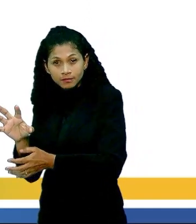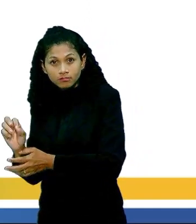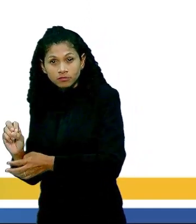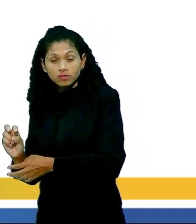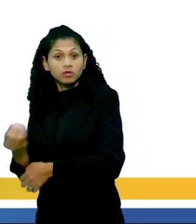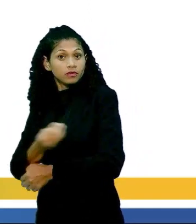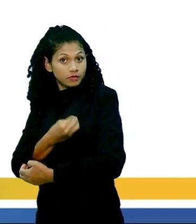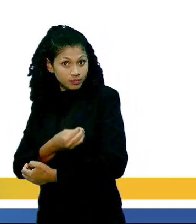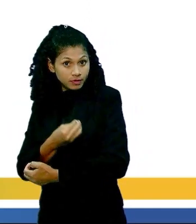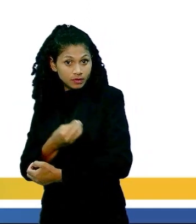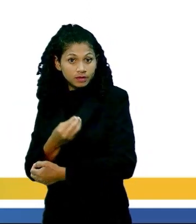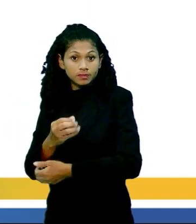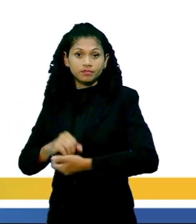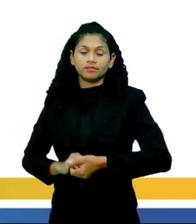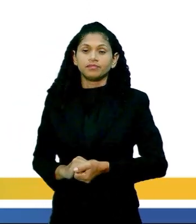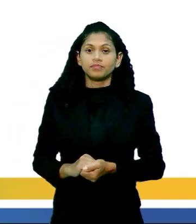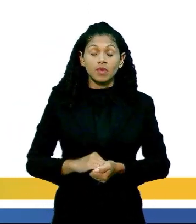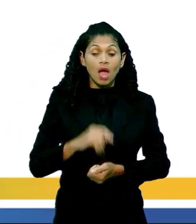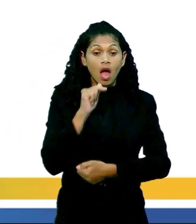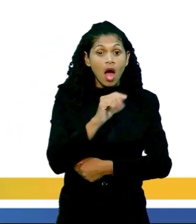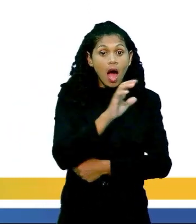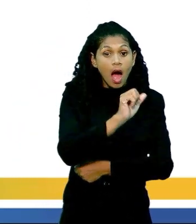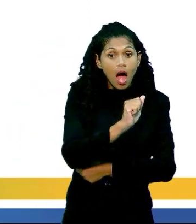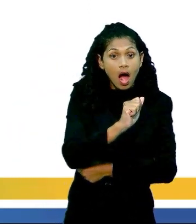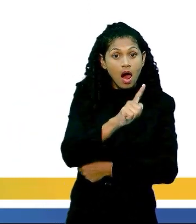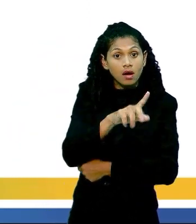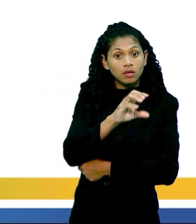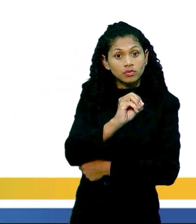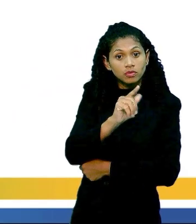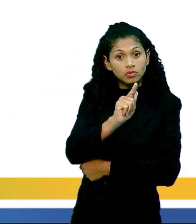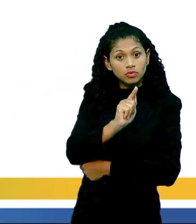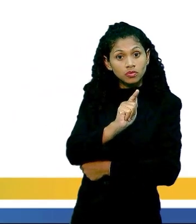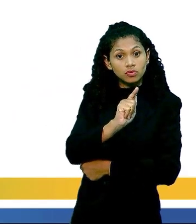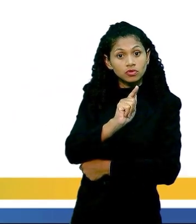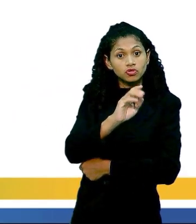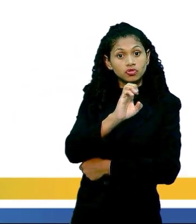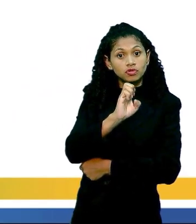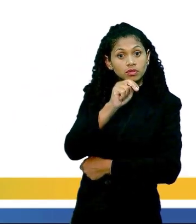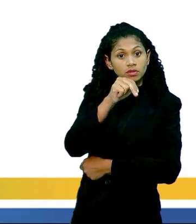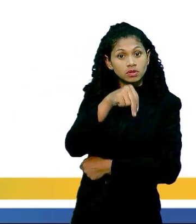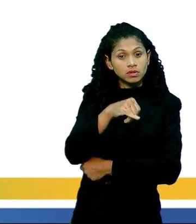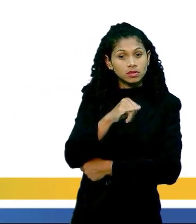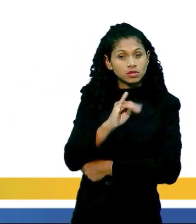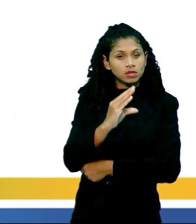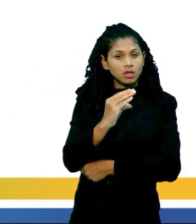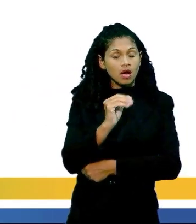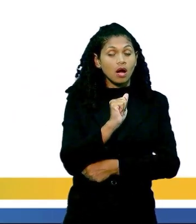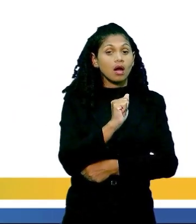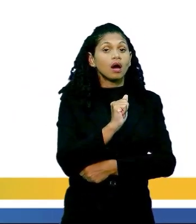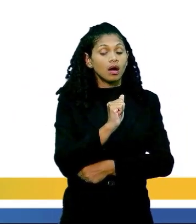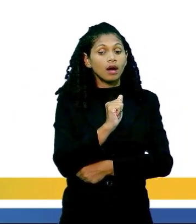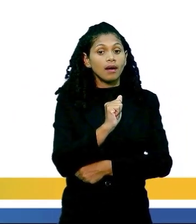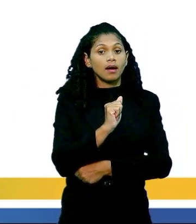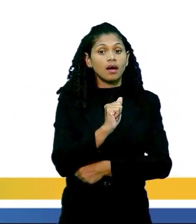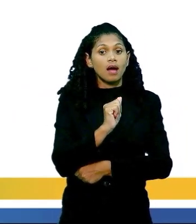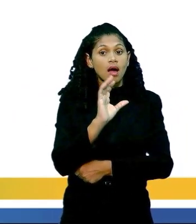mudanças que não são dos seres vivos. Podem até ter sido provocadas pelos seres vivos. Como, por exemplo,